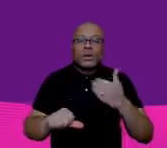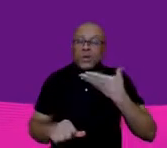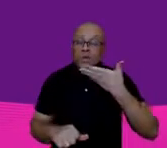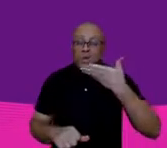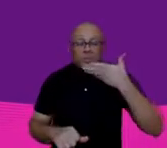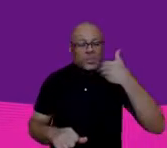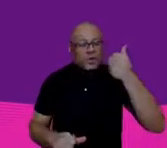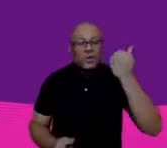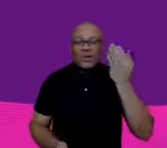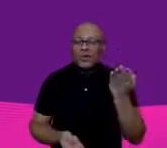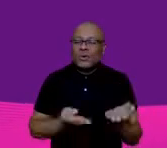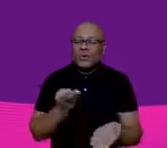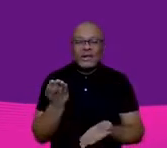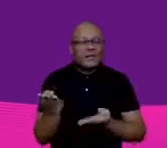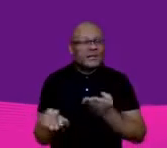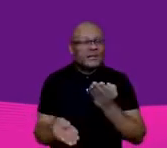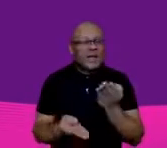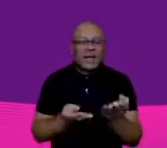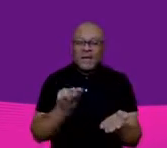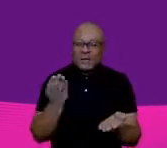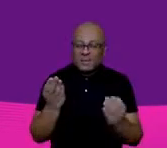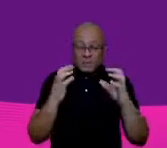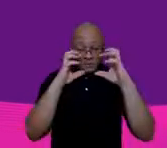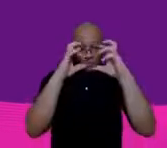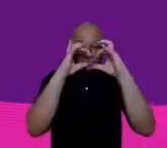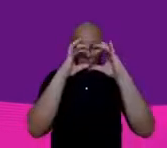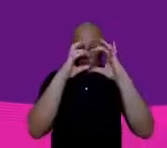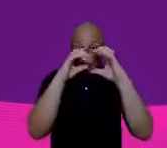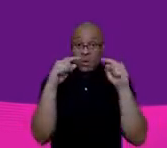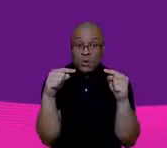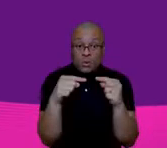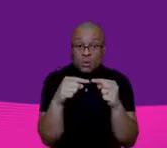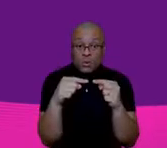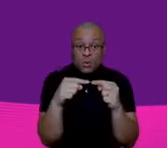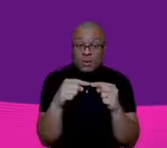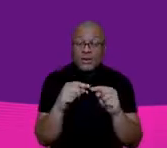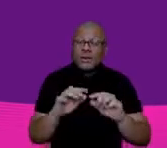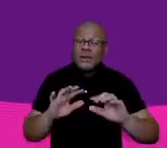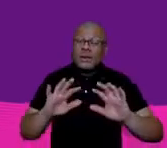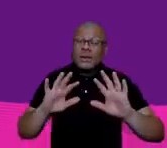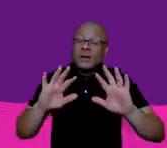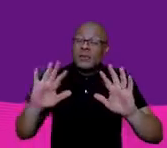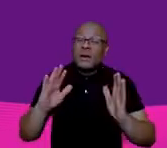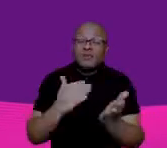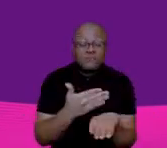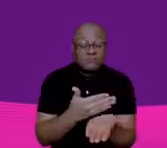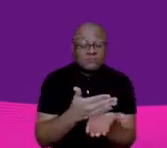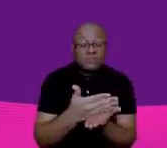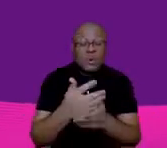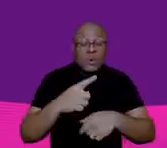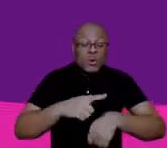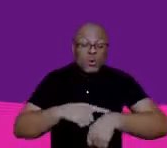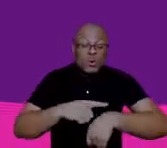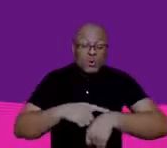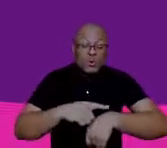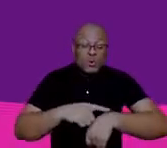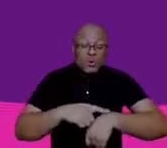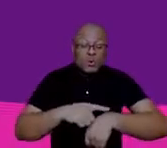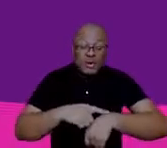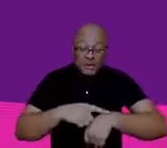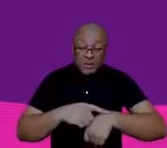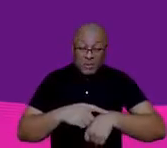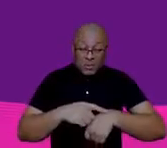agudos na neurologia, tá? Só que, gente, o que começou a acontecer com o tempo? E aqui eu vou entrar no tratamento mais